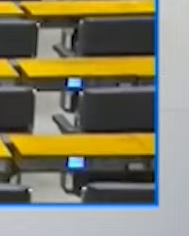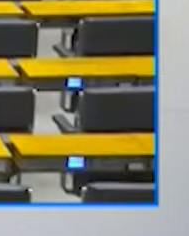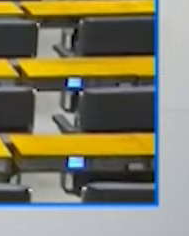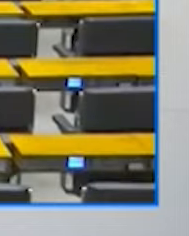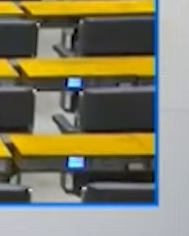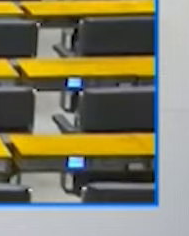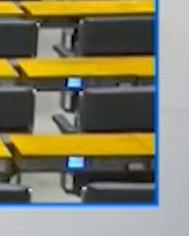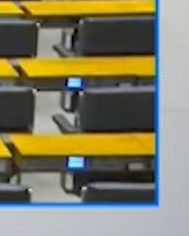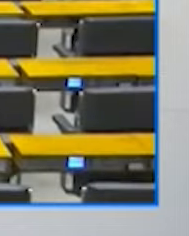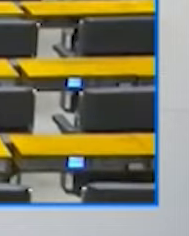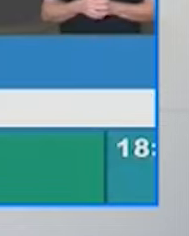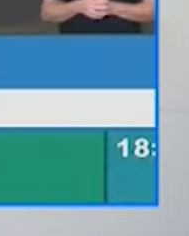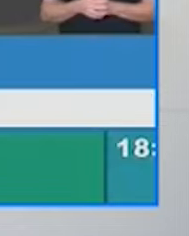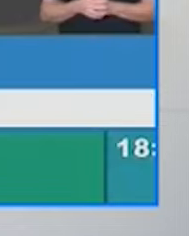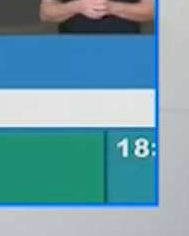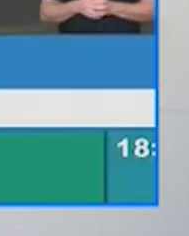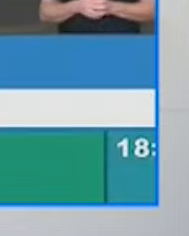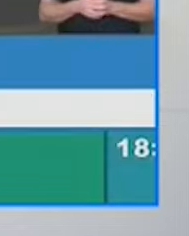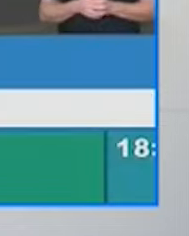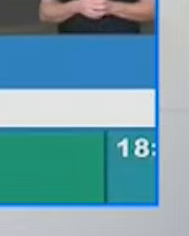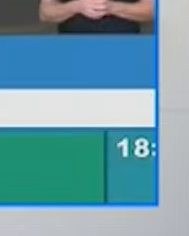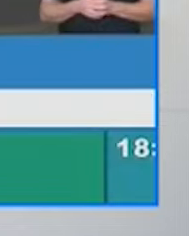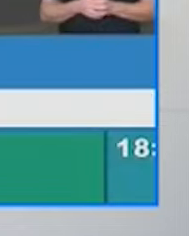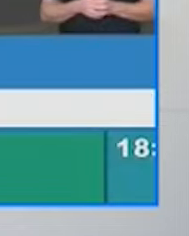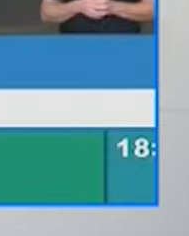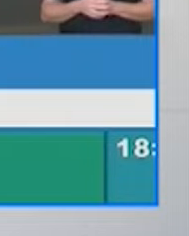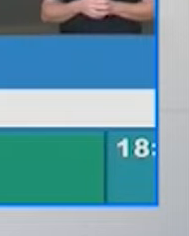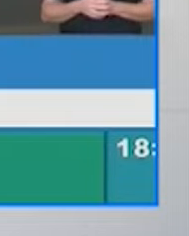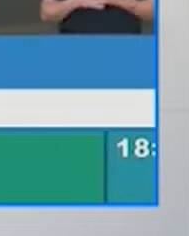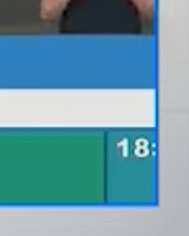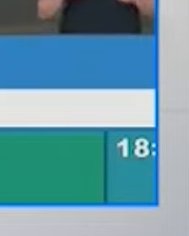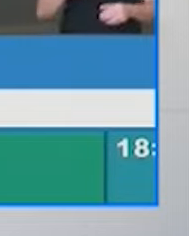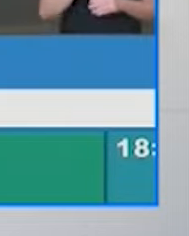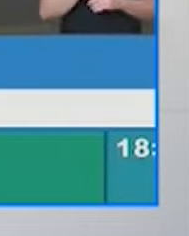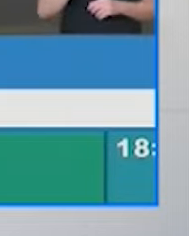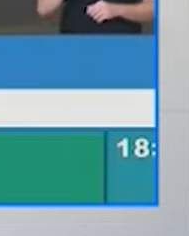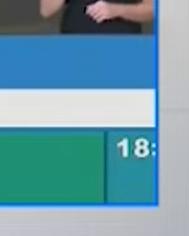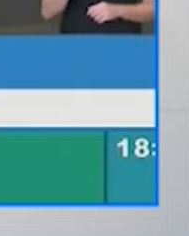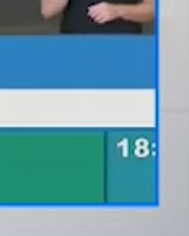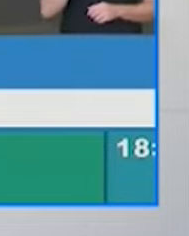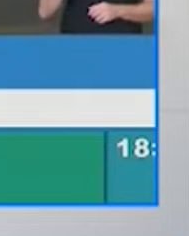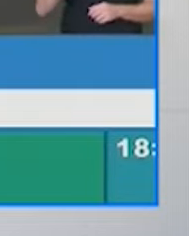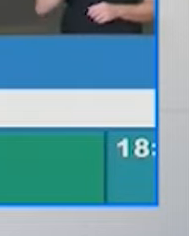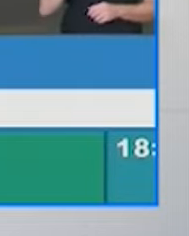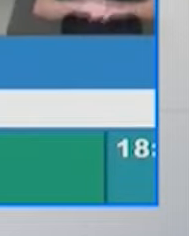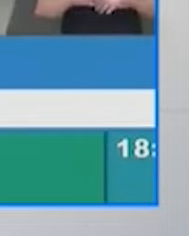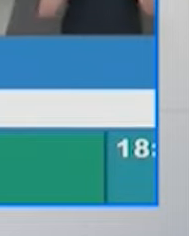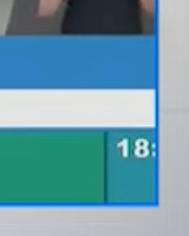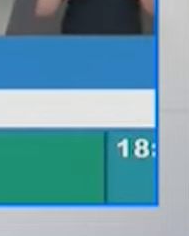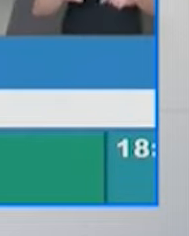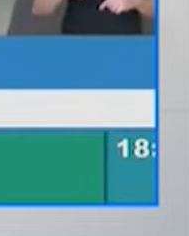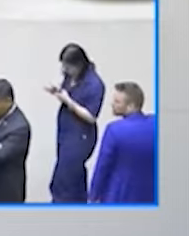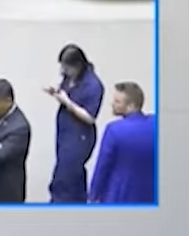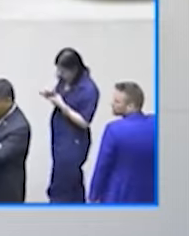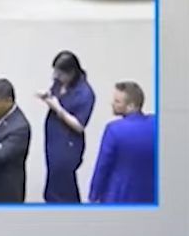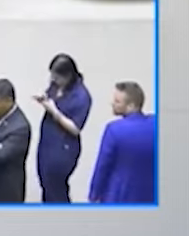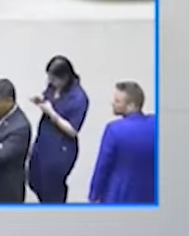já rechaçou a tortura. A gente também traz os aspectos da desproporcionalidade da pena